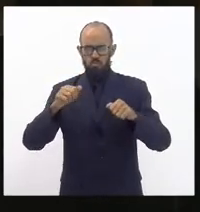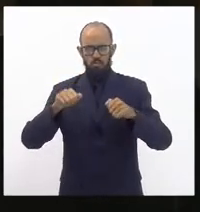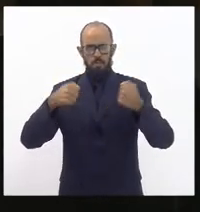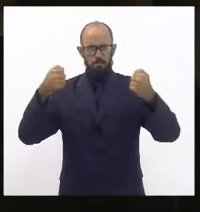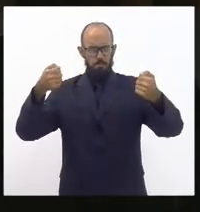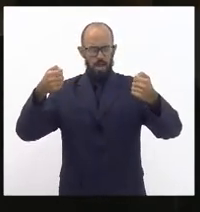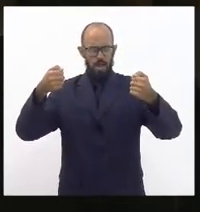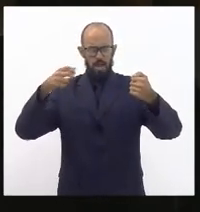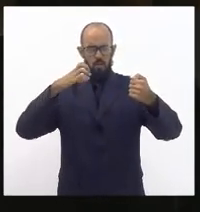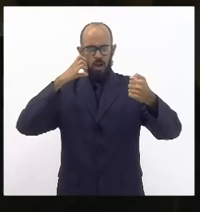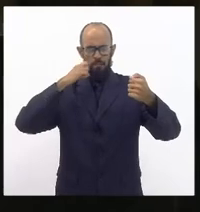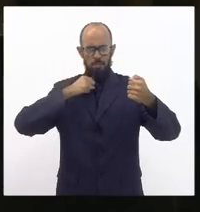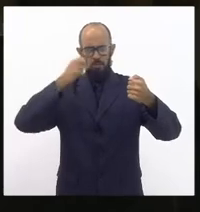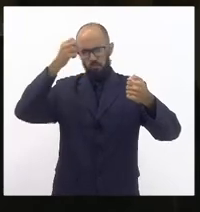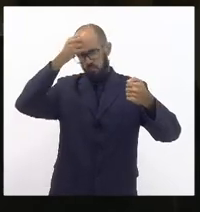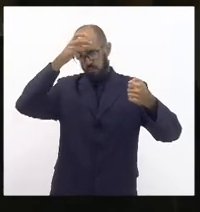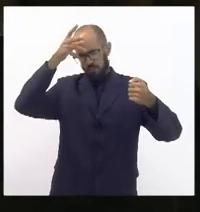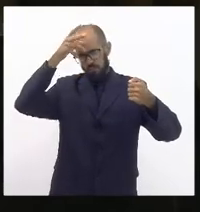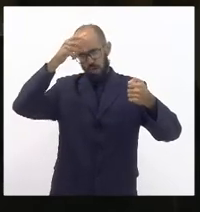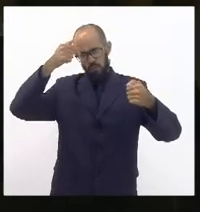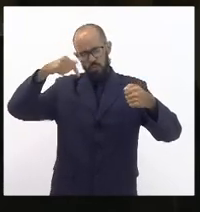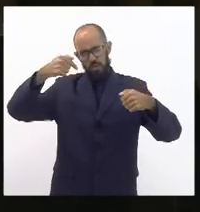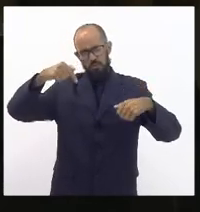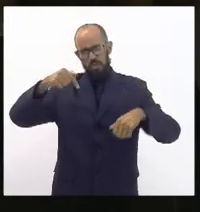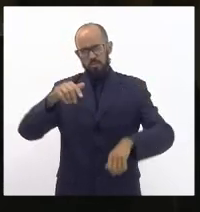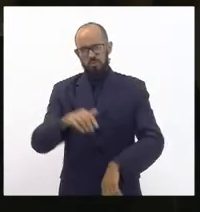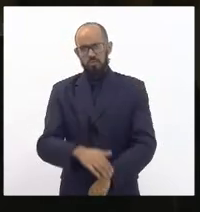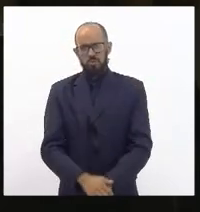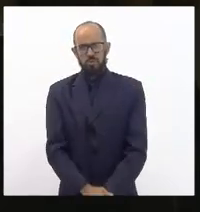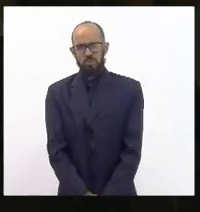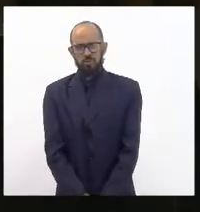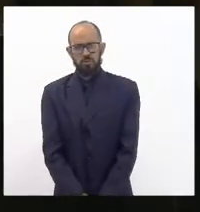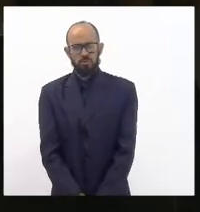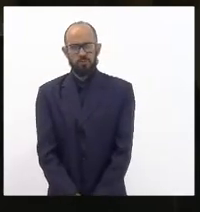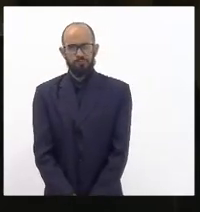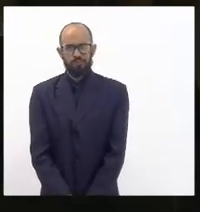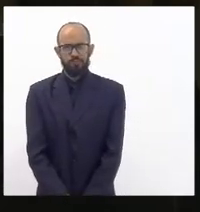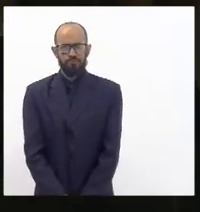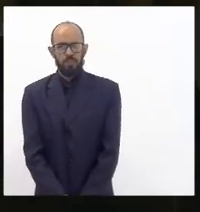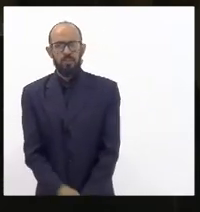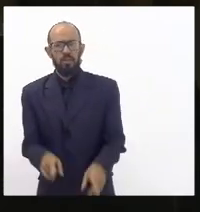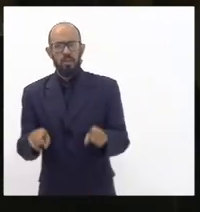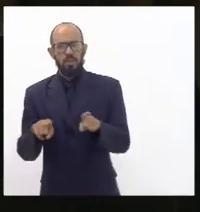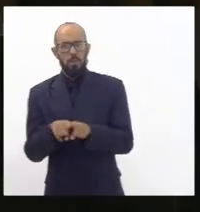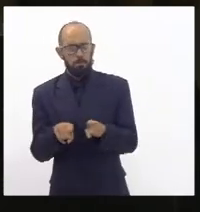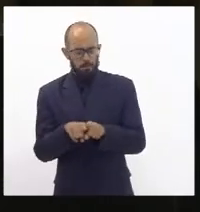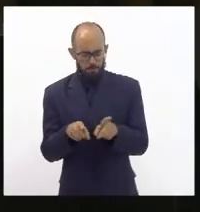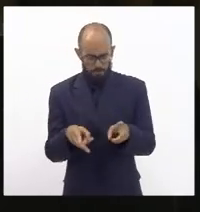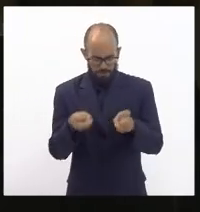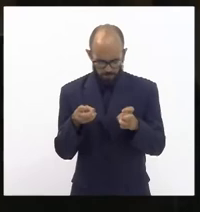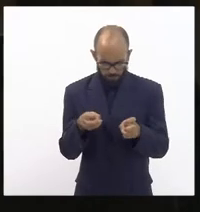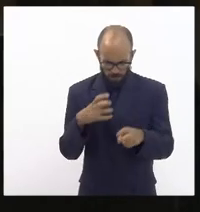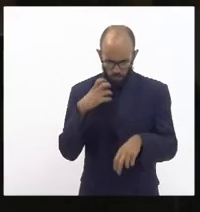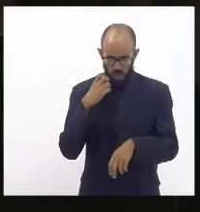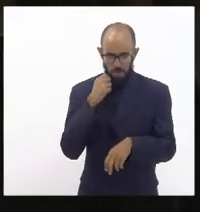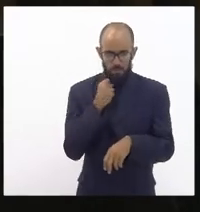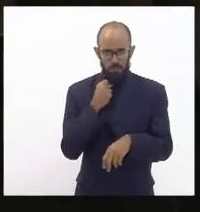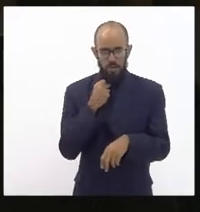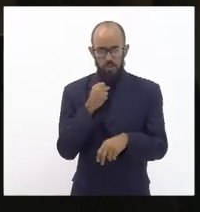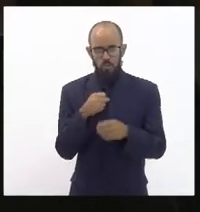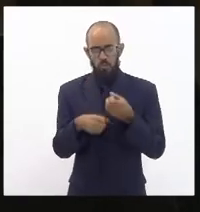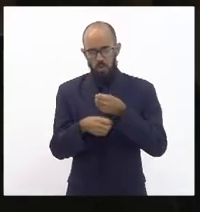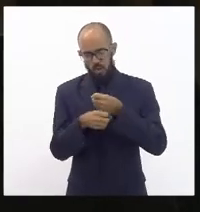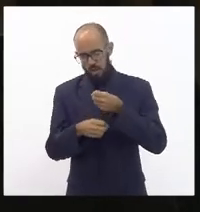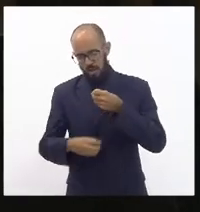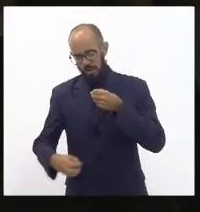abrigo Municipal de Queimados não tinham verifiquei também que uma parte do Abrigo à rede